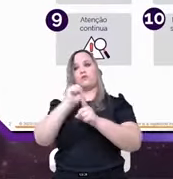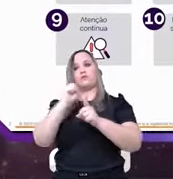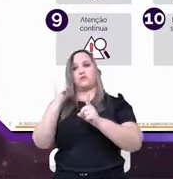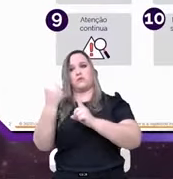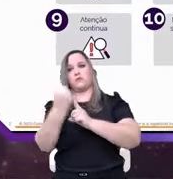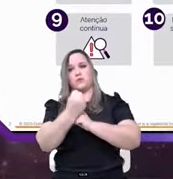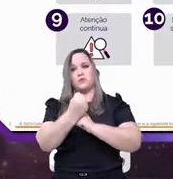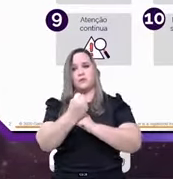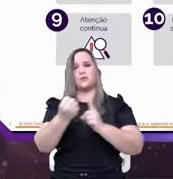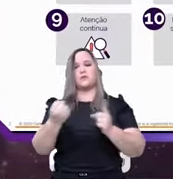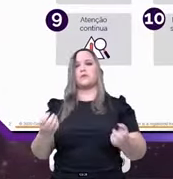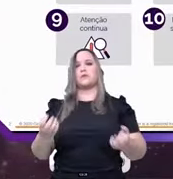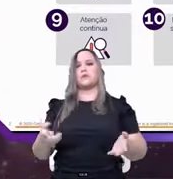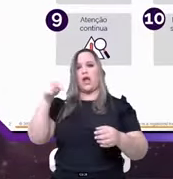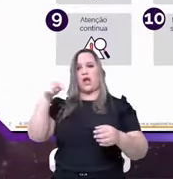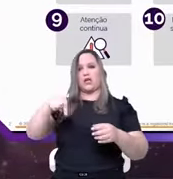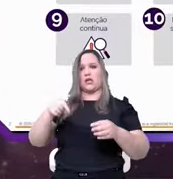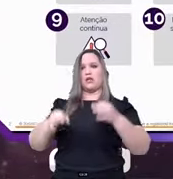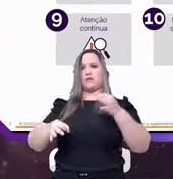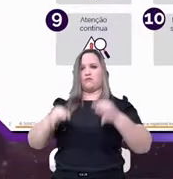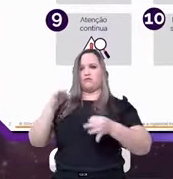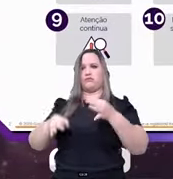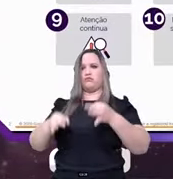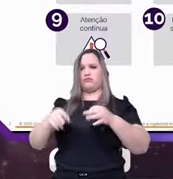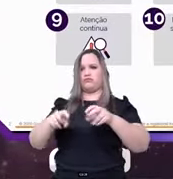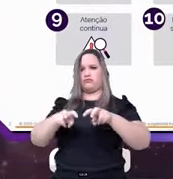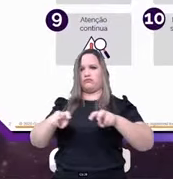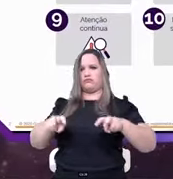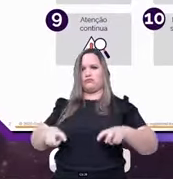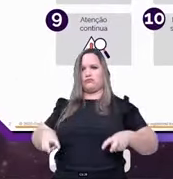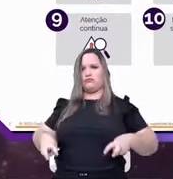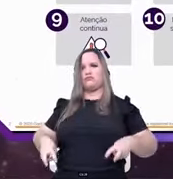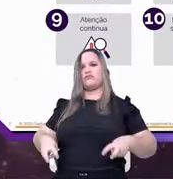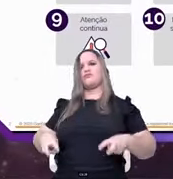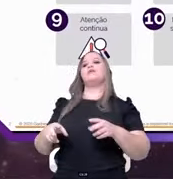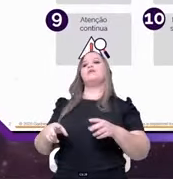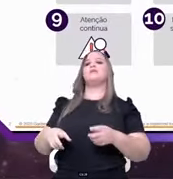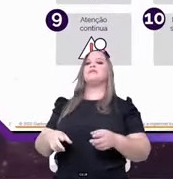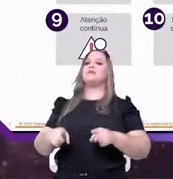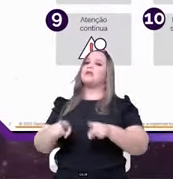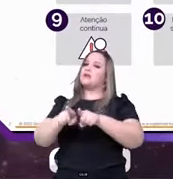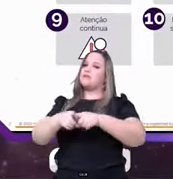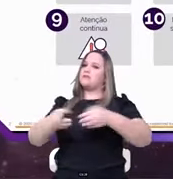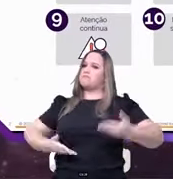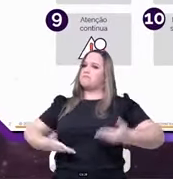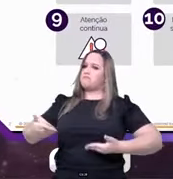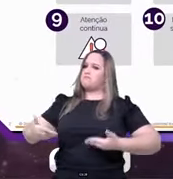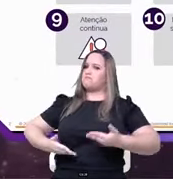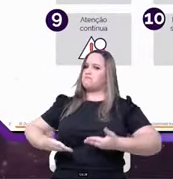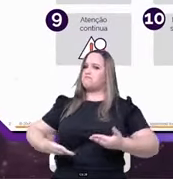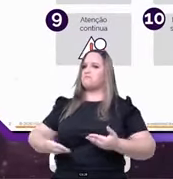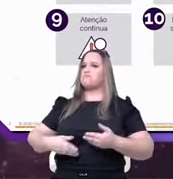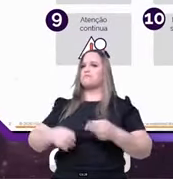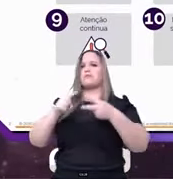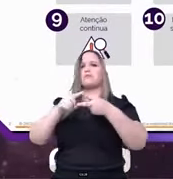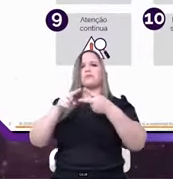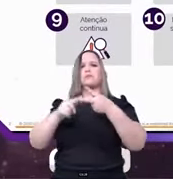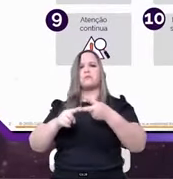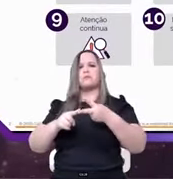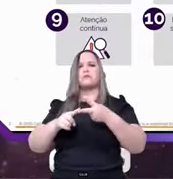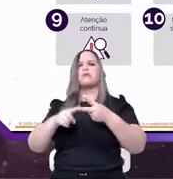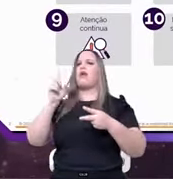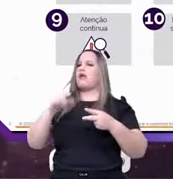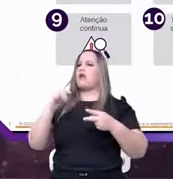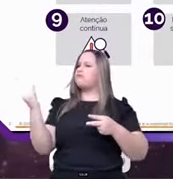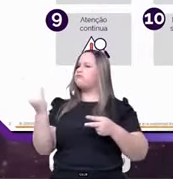nosso tribunal, os magistrados, os colaboradores, os servidores. Então, esses 12 princípios tratam